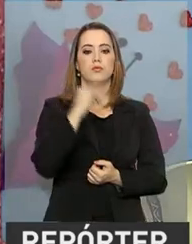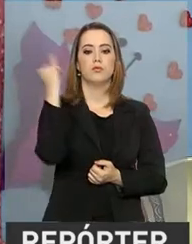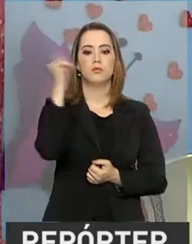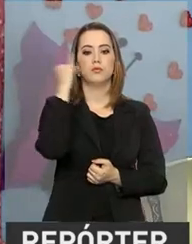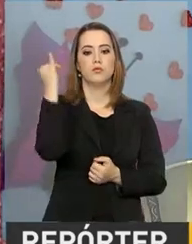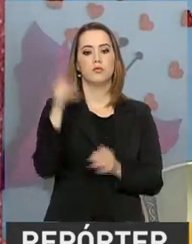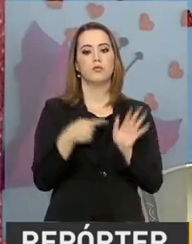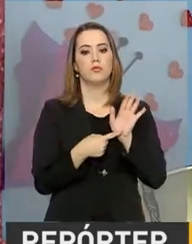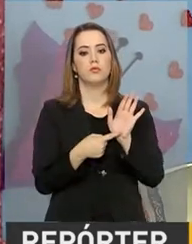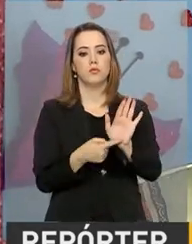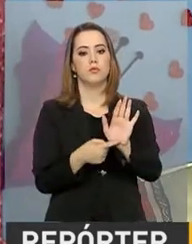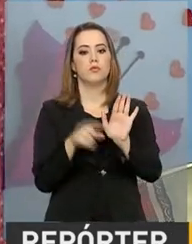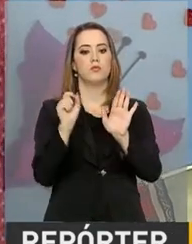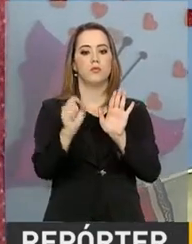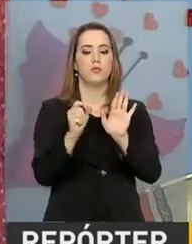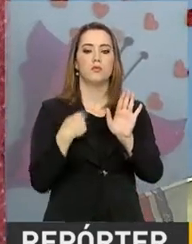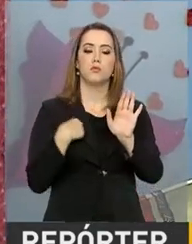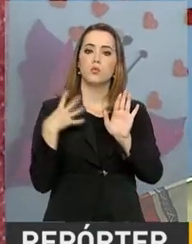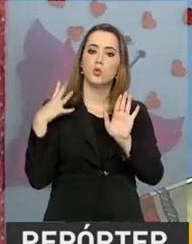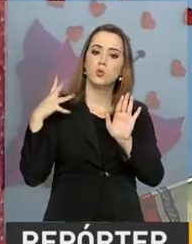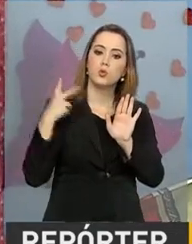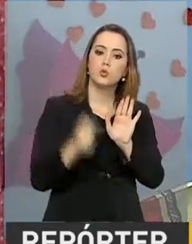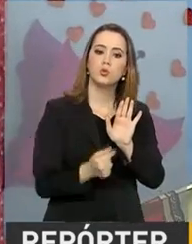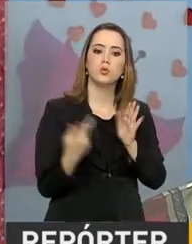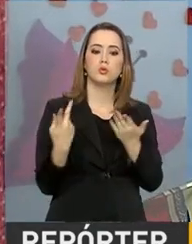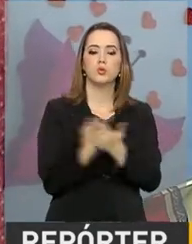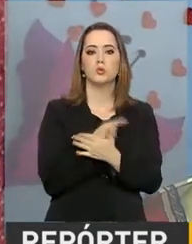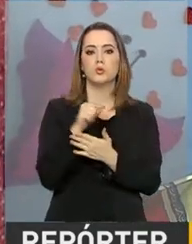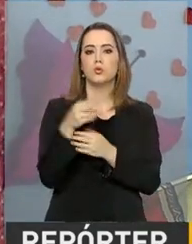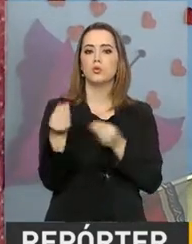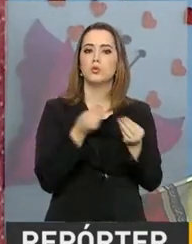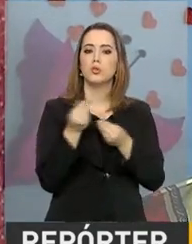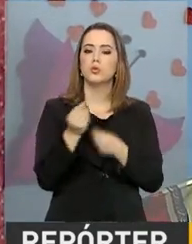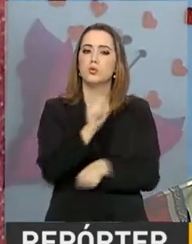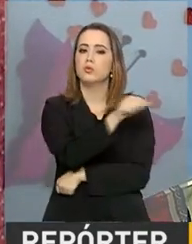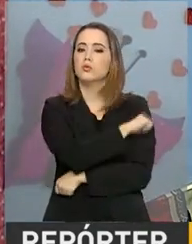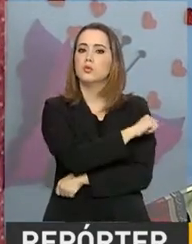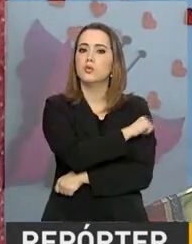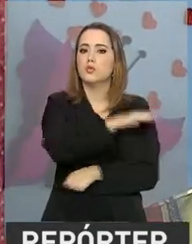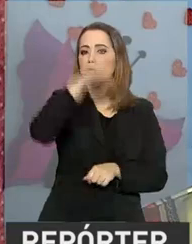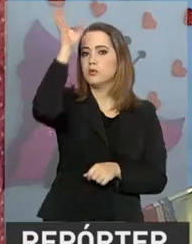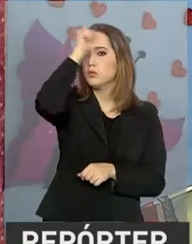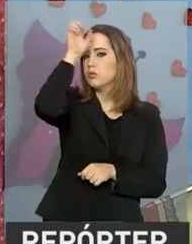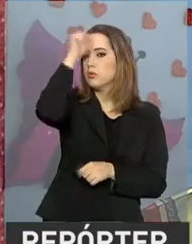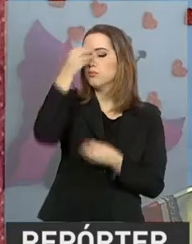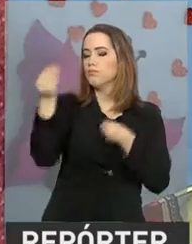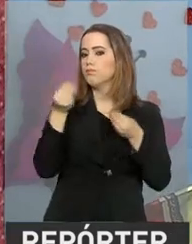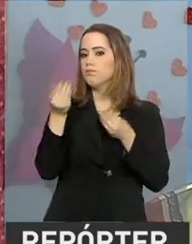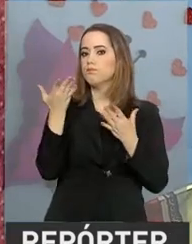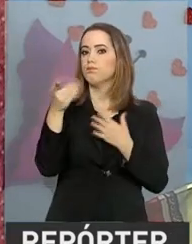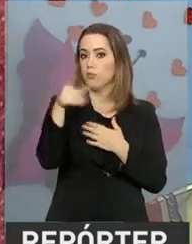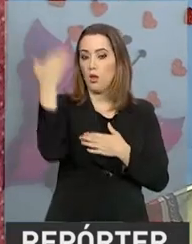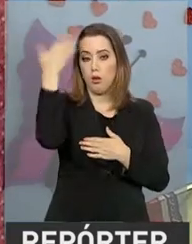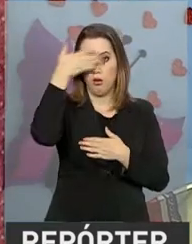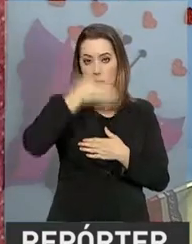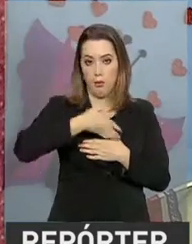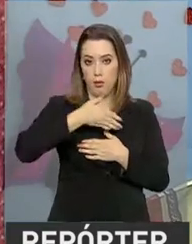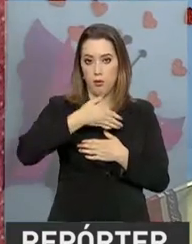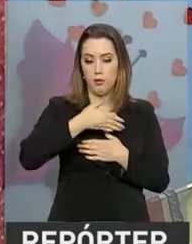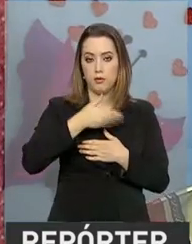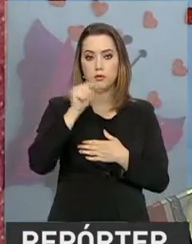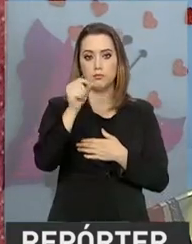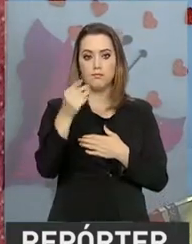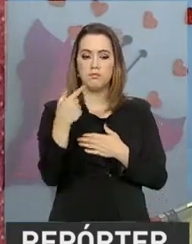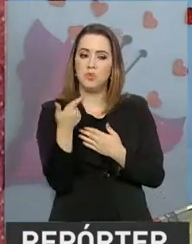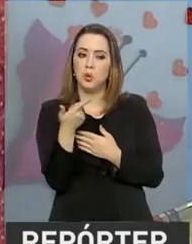é mostrar para um sistema todo Como estão os alunos né E como ela não é uma prova que vai ser